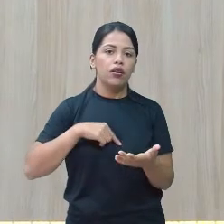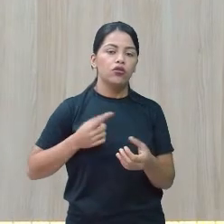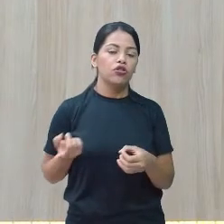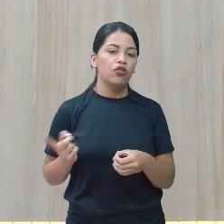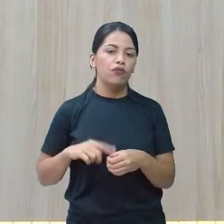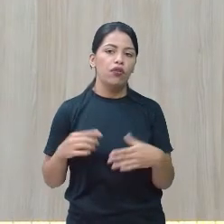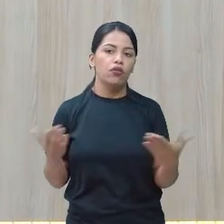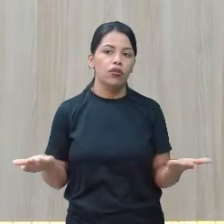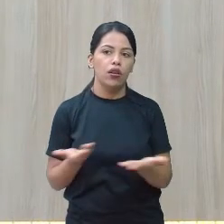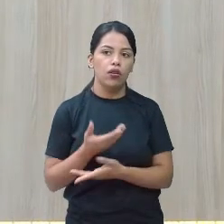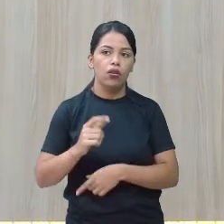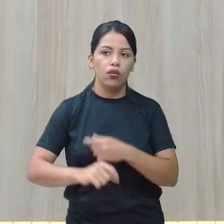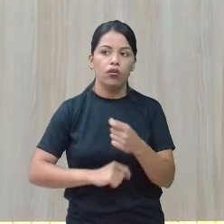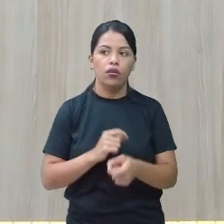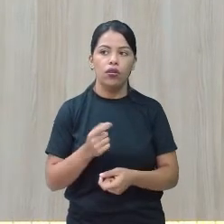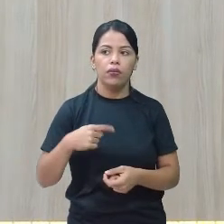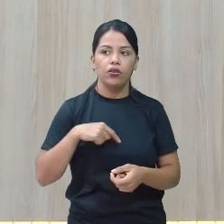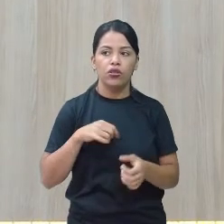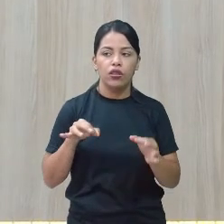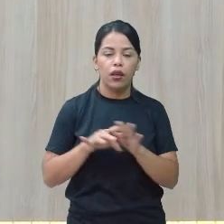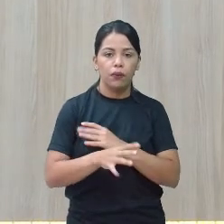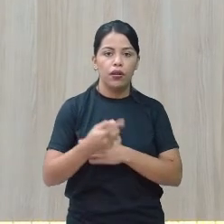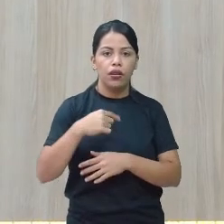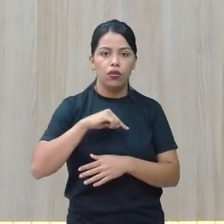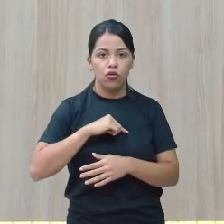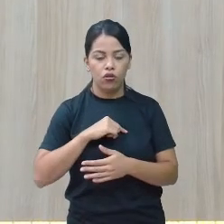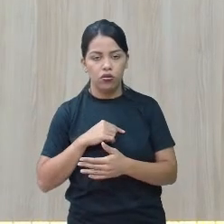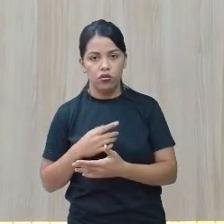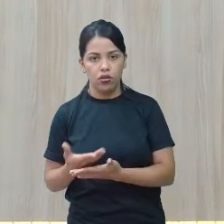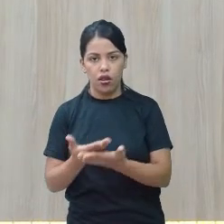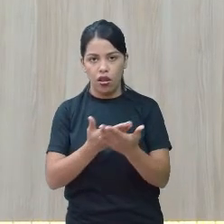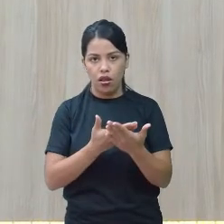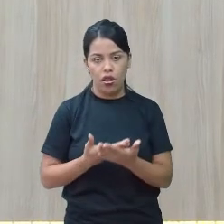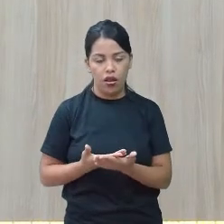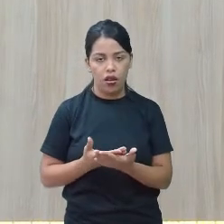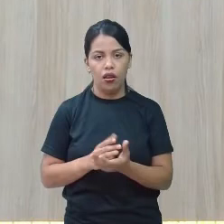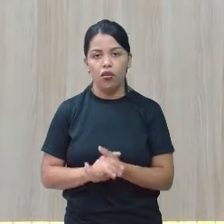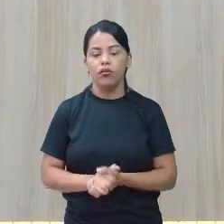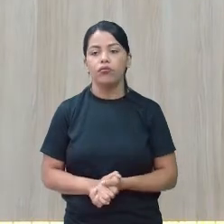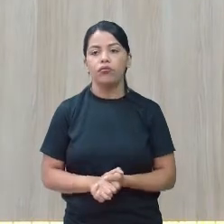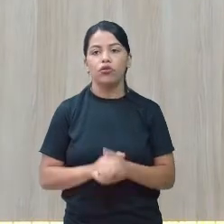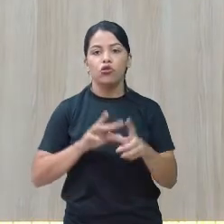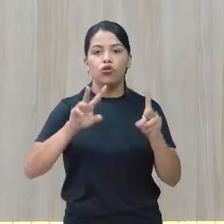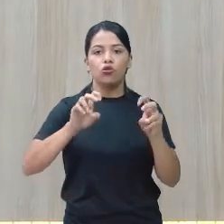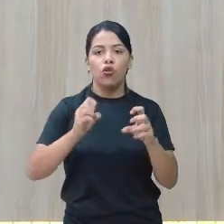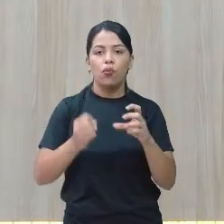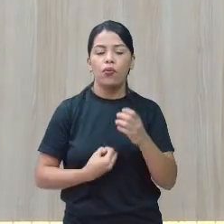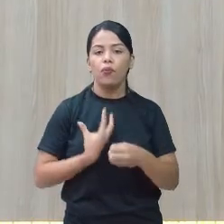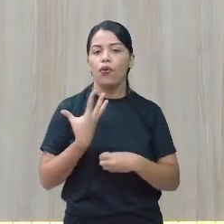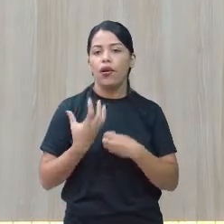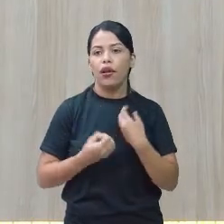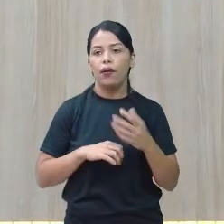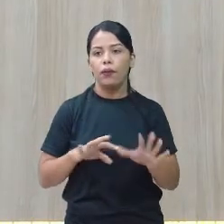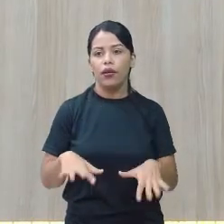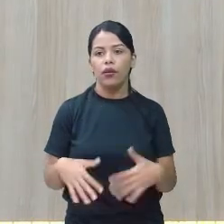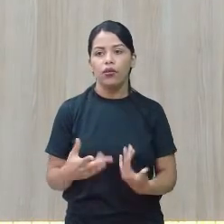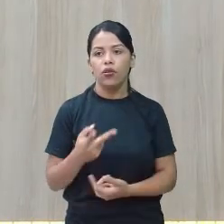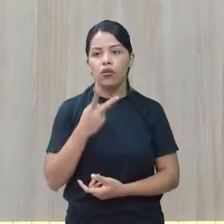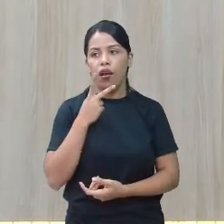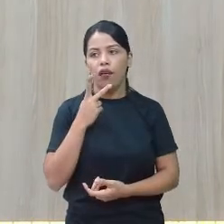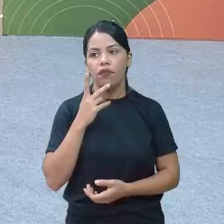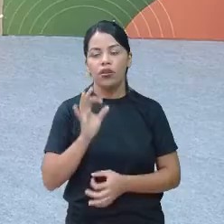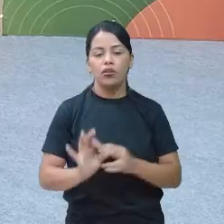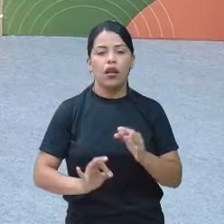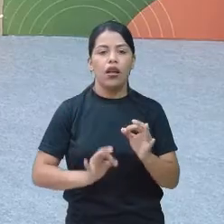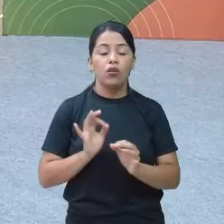agora para concluir a nossa interpretação do poema de Drummond, tá certo? Então, ele estava falando justamente sobre